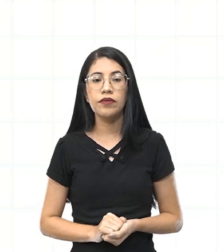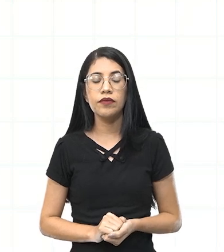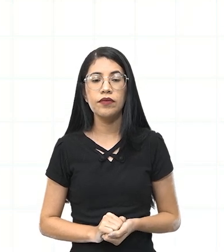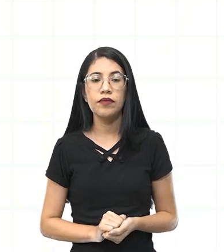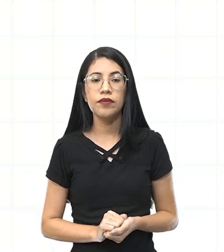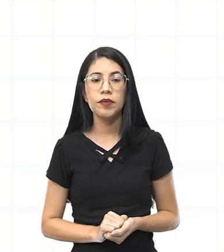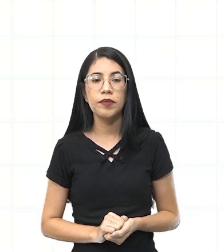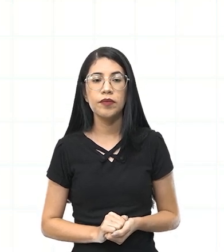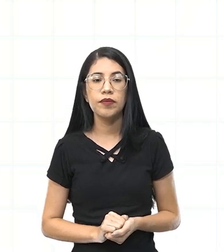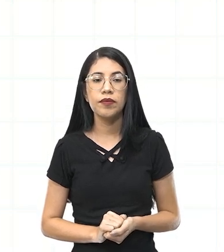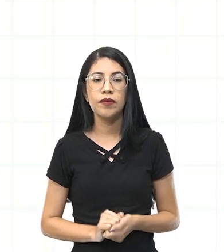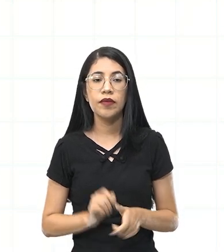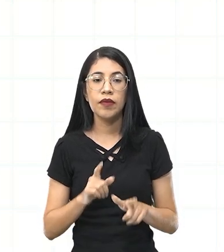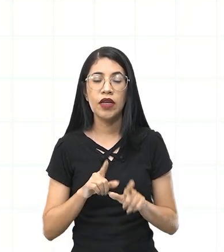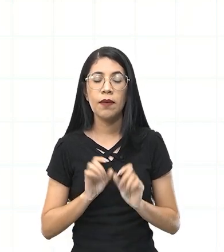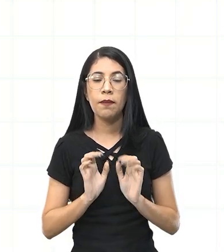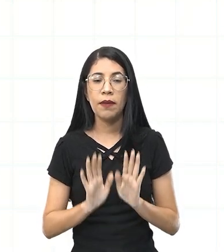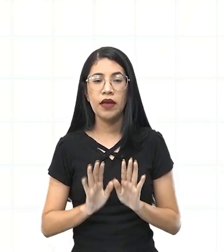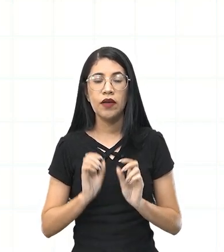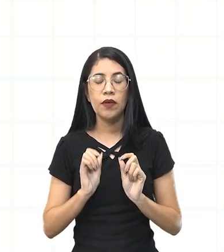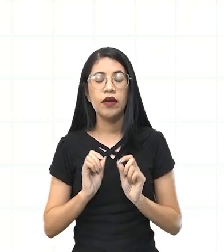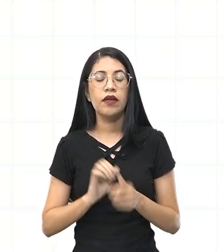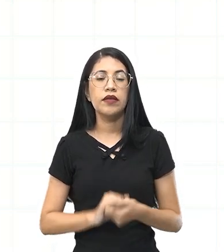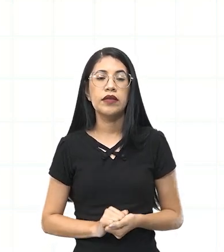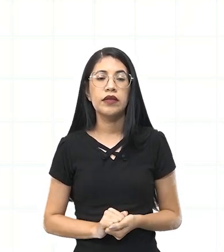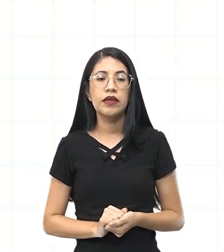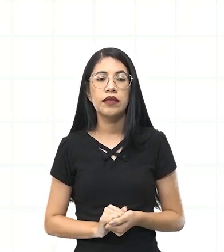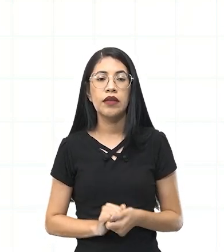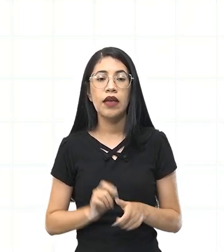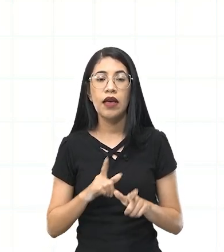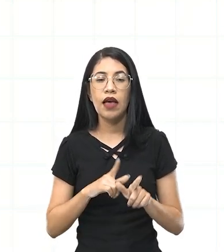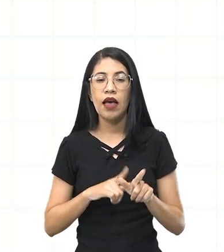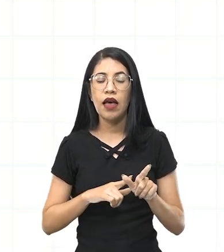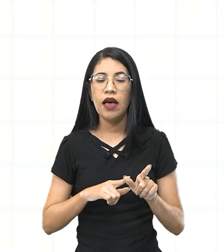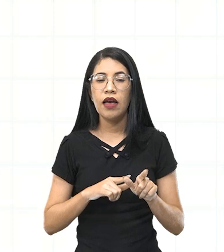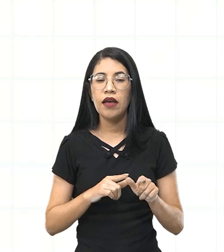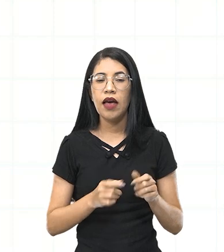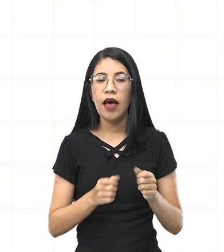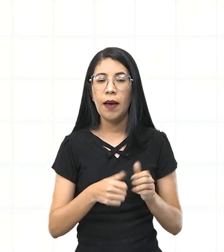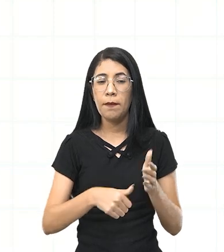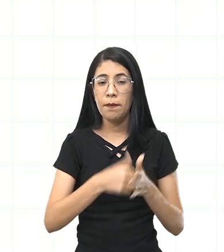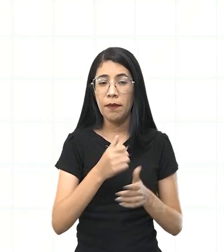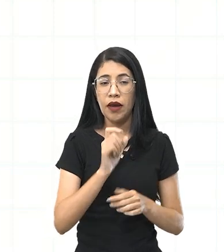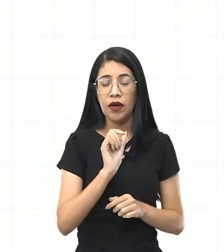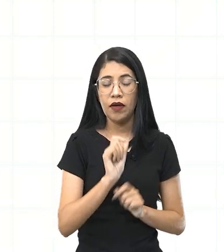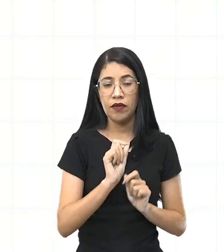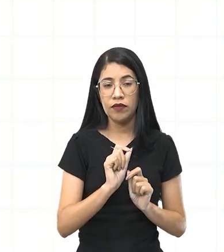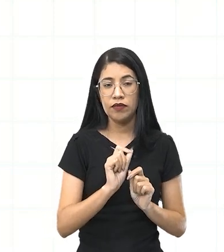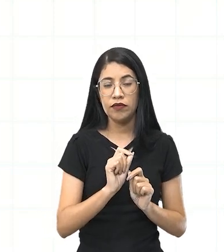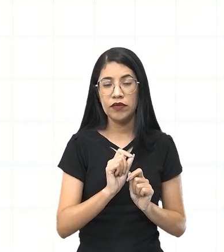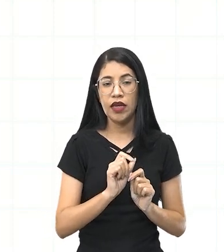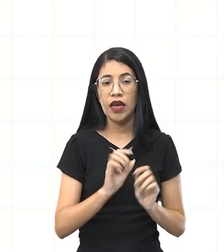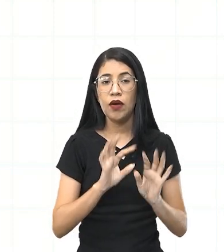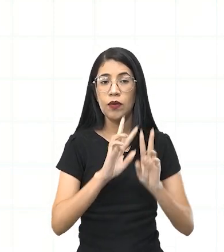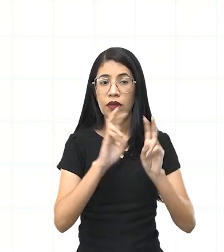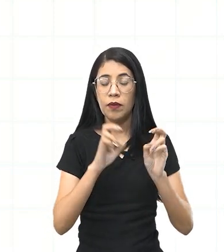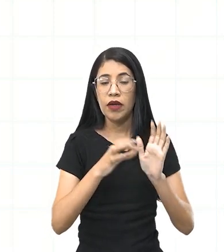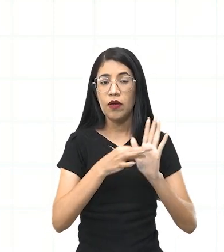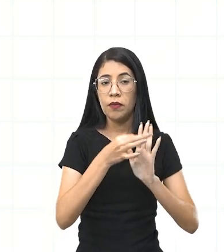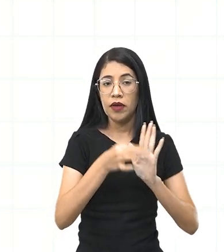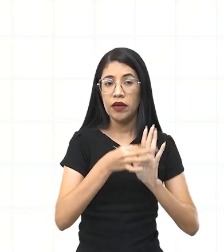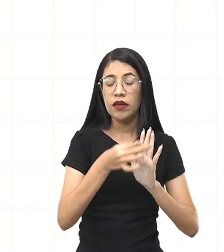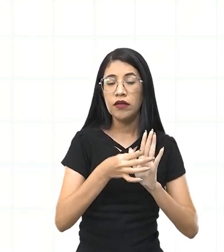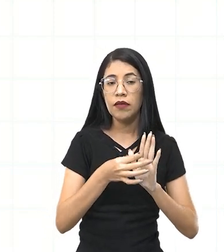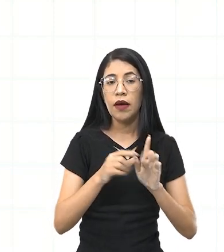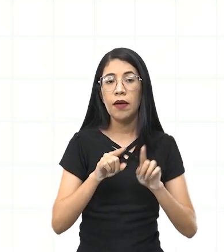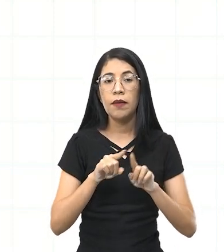Não é, tá? Gente, só relembrando, na verdade a primeira questão era sobre fato também, ou desculpa, era sobre opinião também,